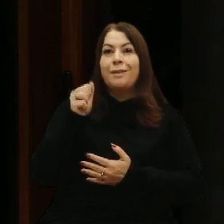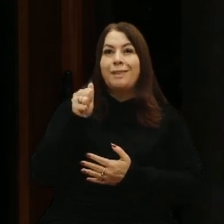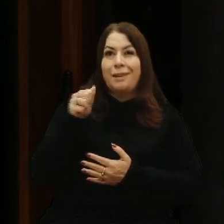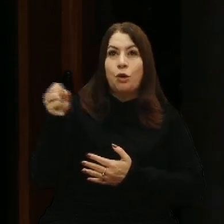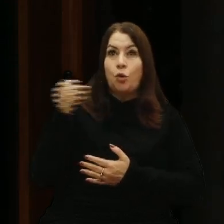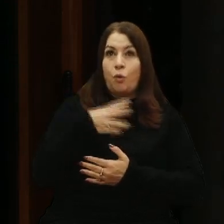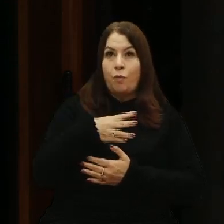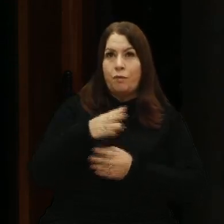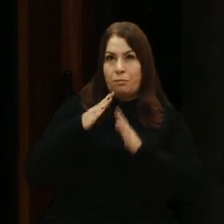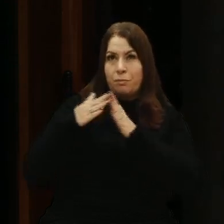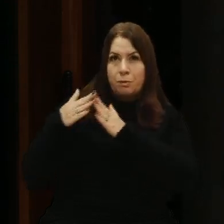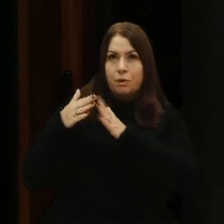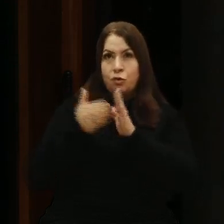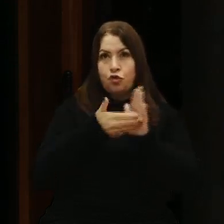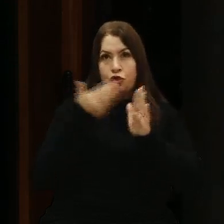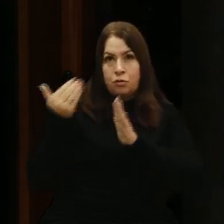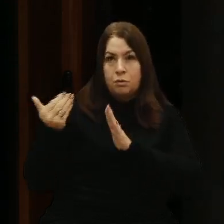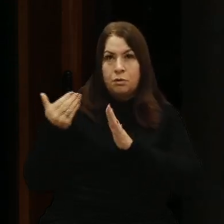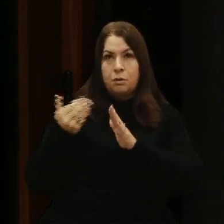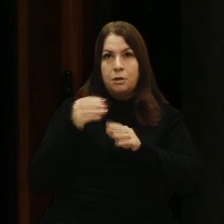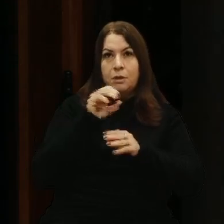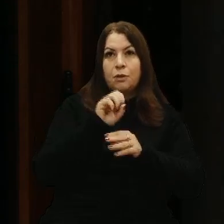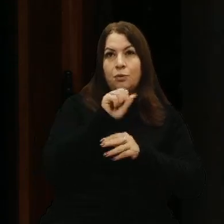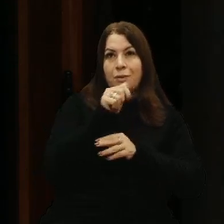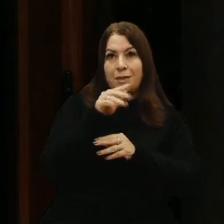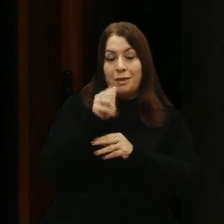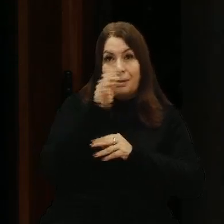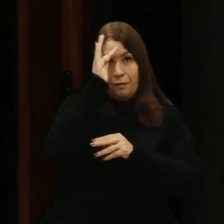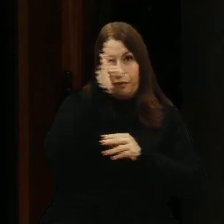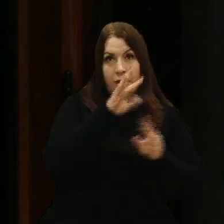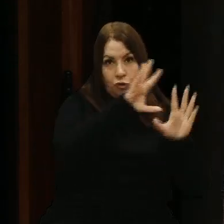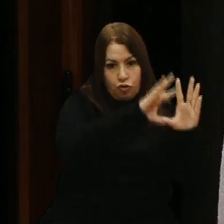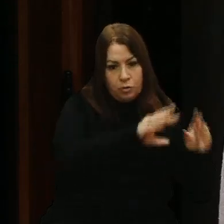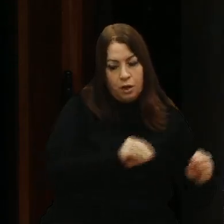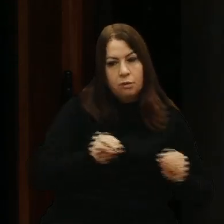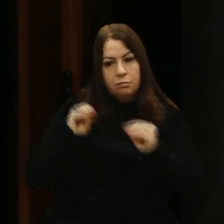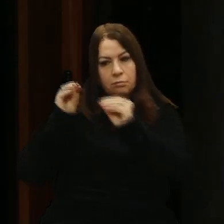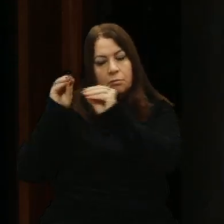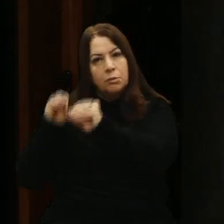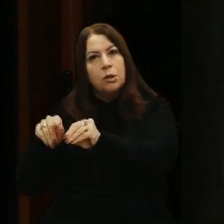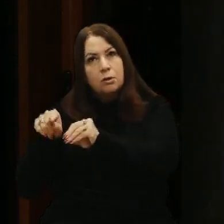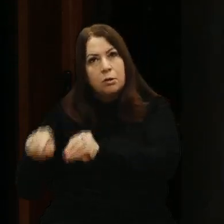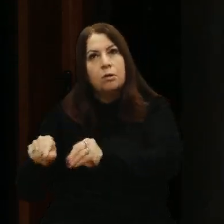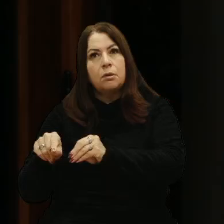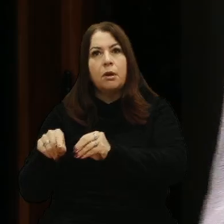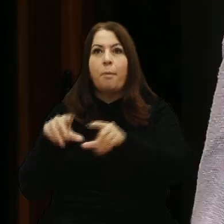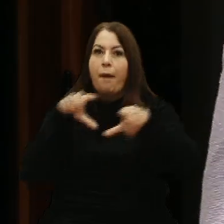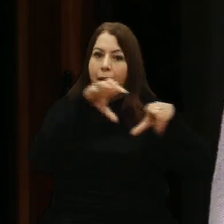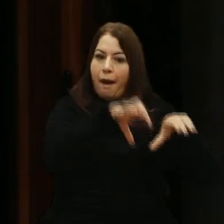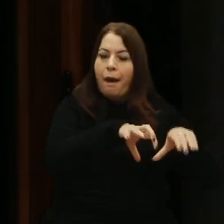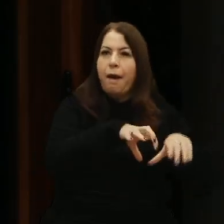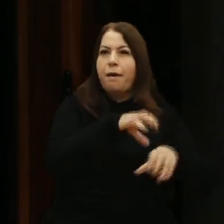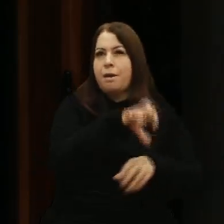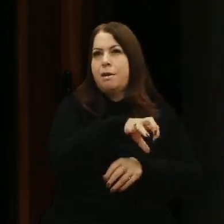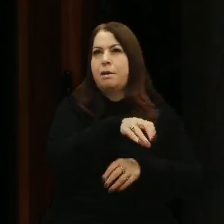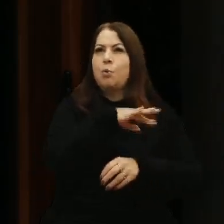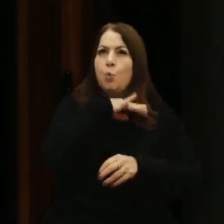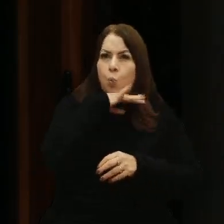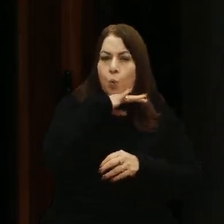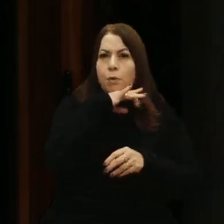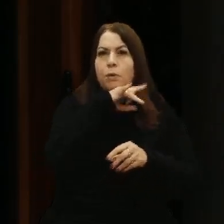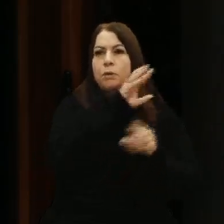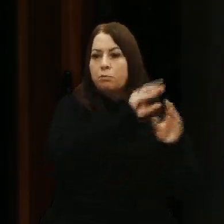foram moradores retirados, a sua maioria do Santa Fé, removidos do Santa Fé, de uma área que era muito ruim,